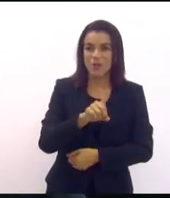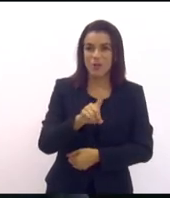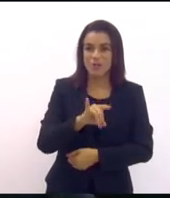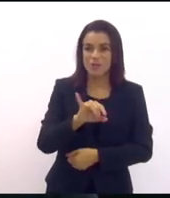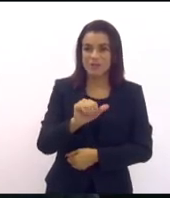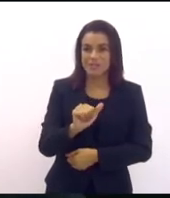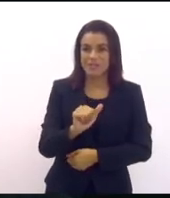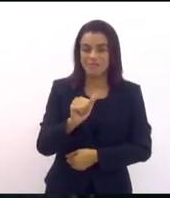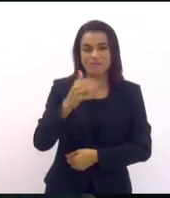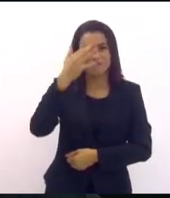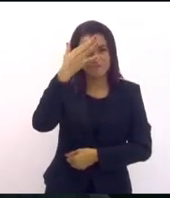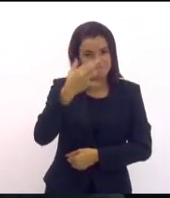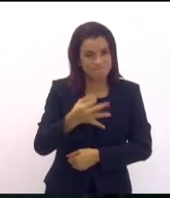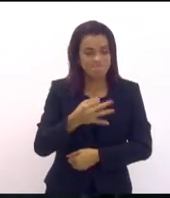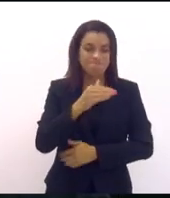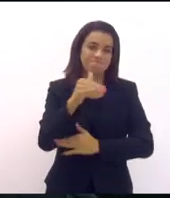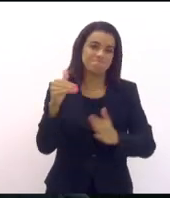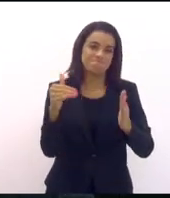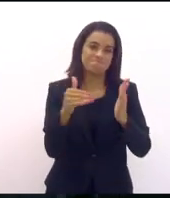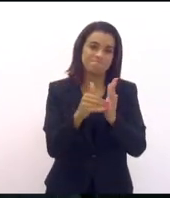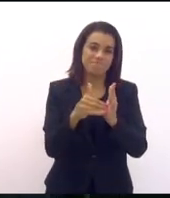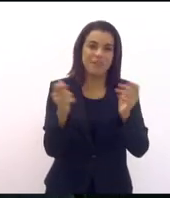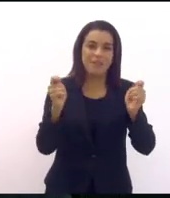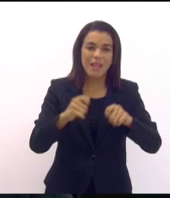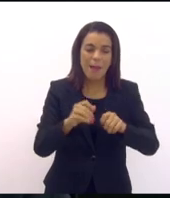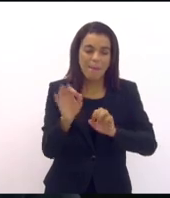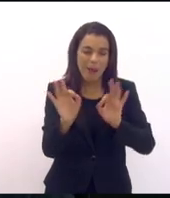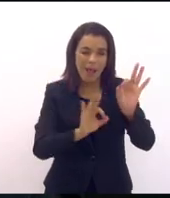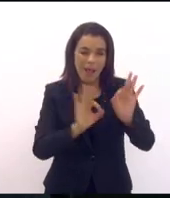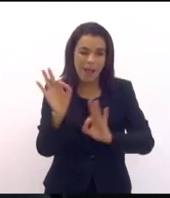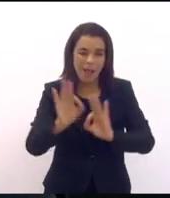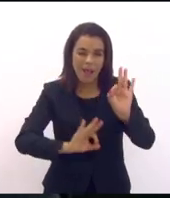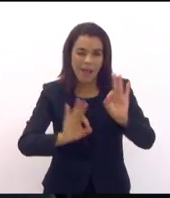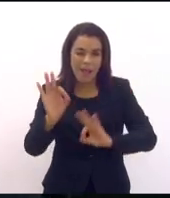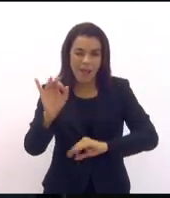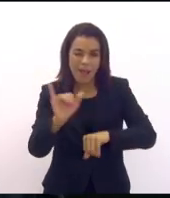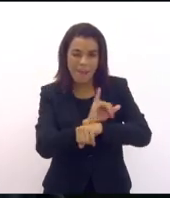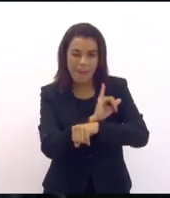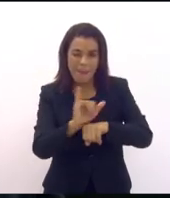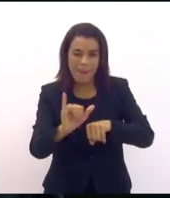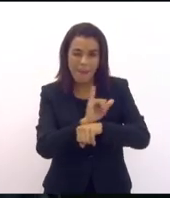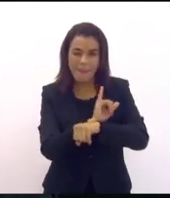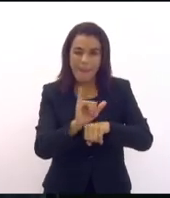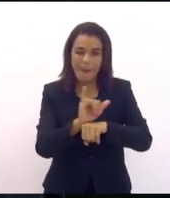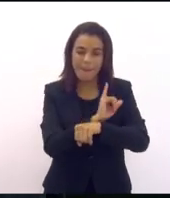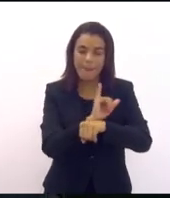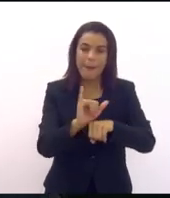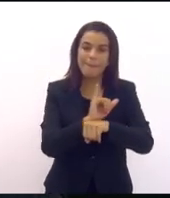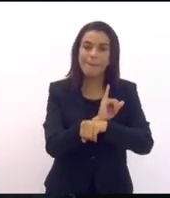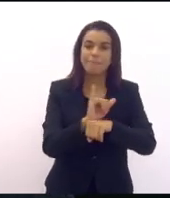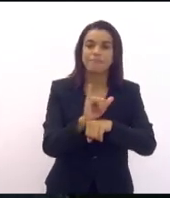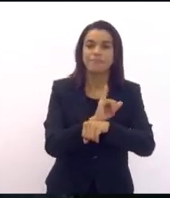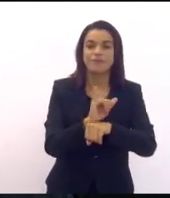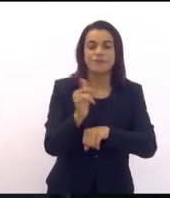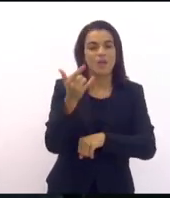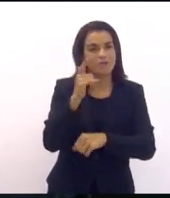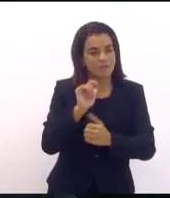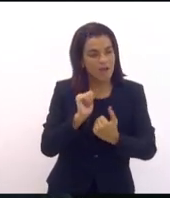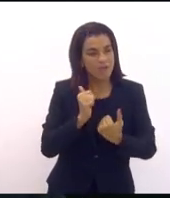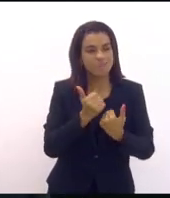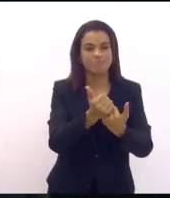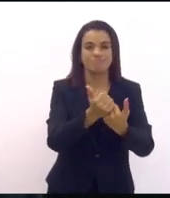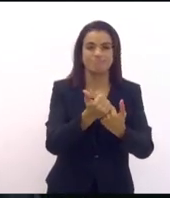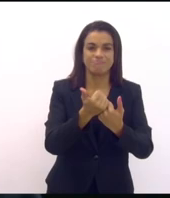absoluta que poderemos arrumar ainda não sei como porque eu preciso levar minha liderança eclesiástica Mas nós vamos auxiliar de alguma